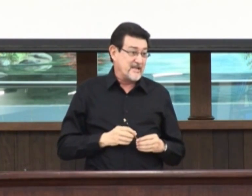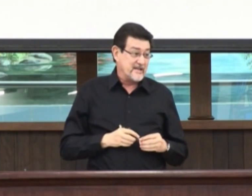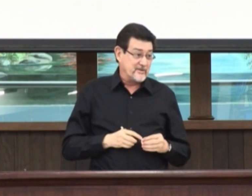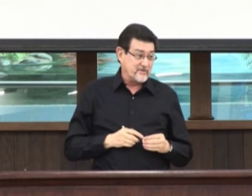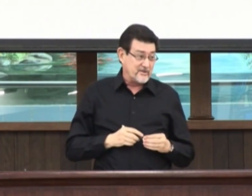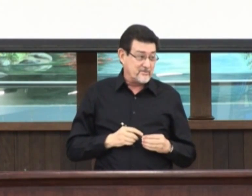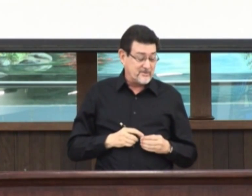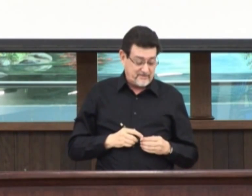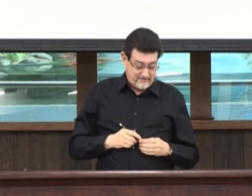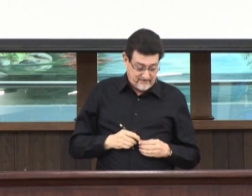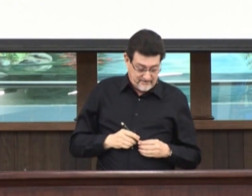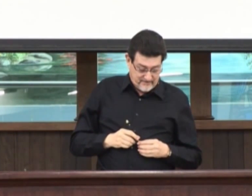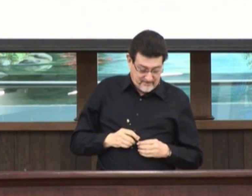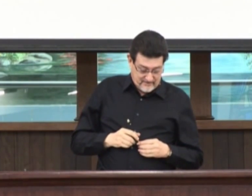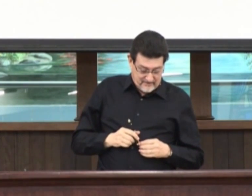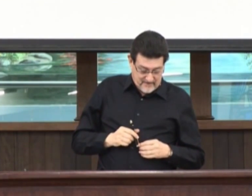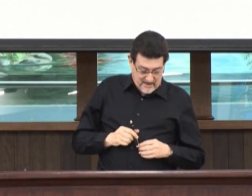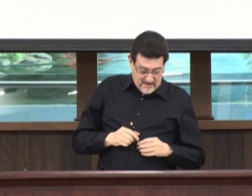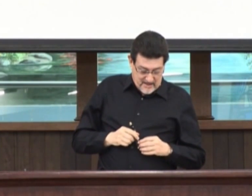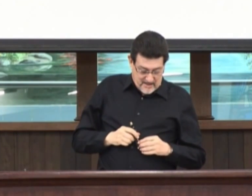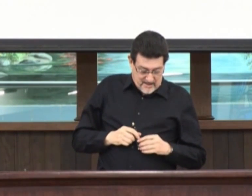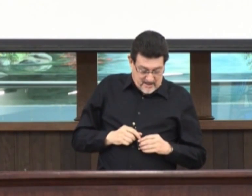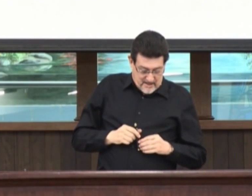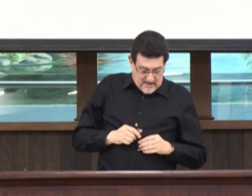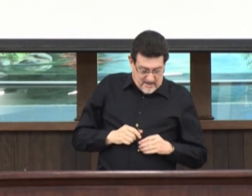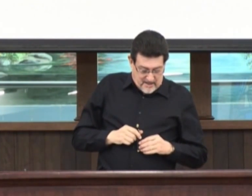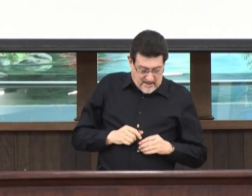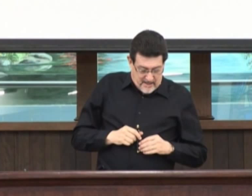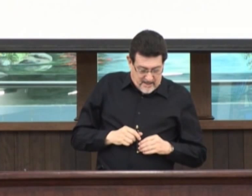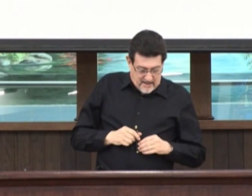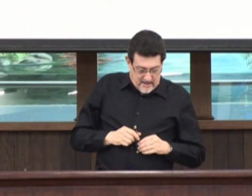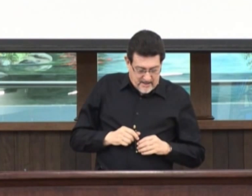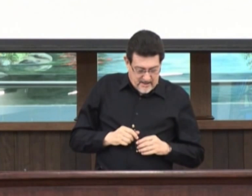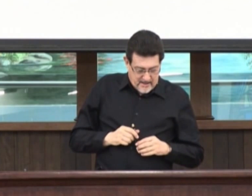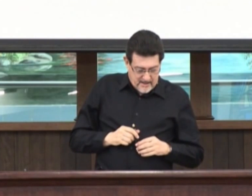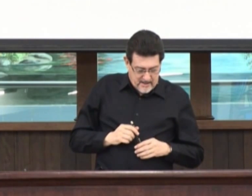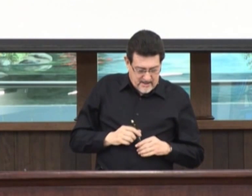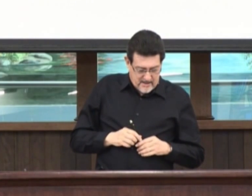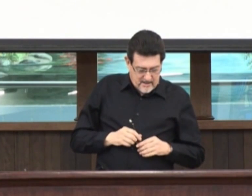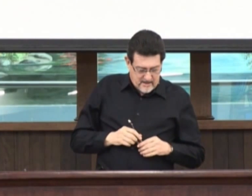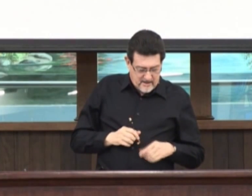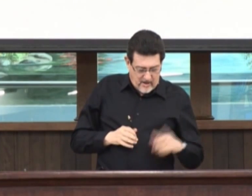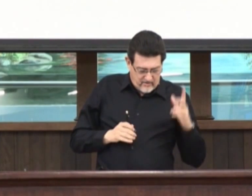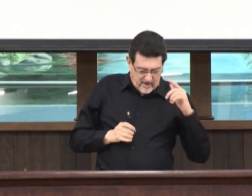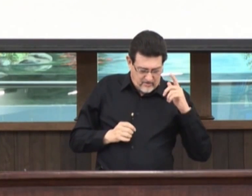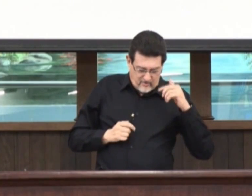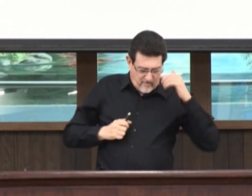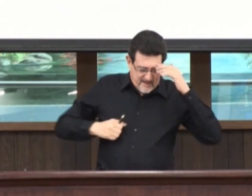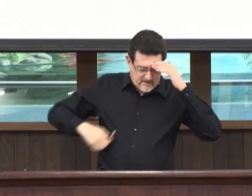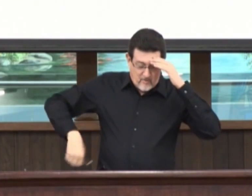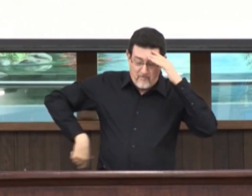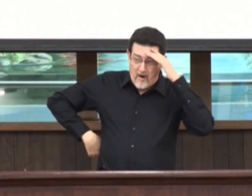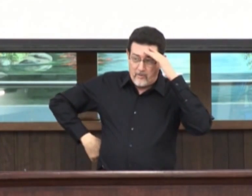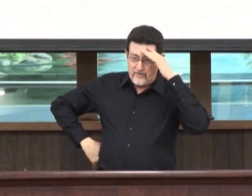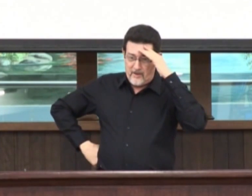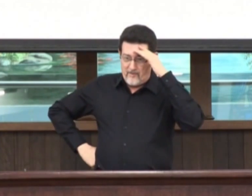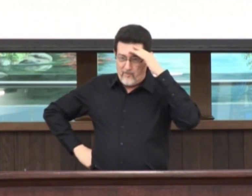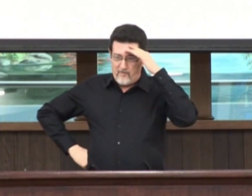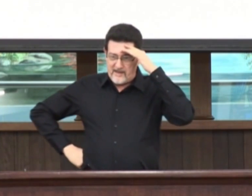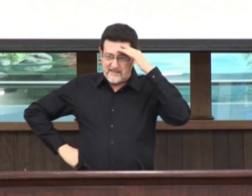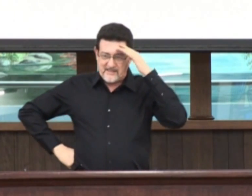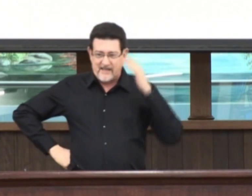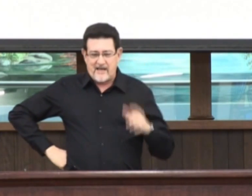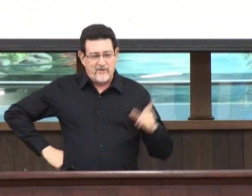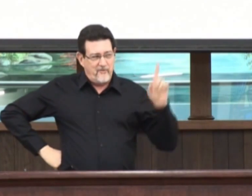celestiais em Cristo Jesus. Paulo apóstolo de Não, Cristo. não começa com Paulo, não.